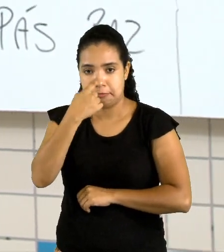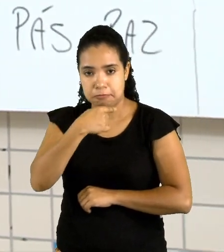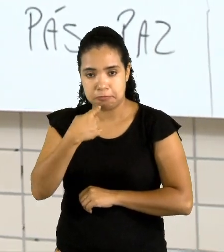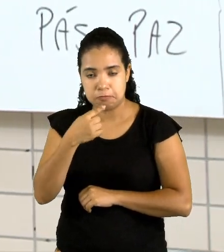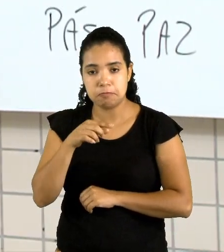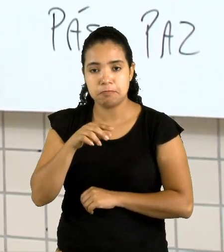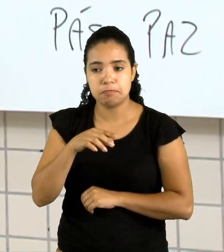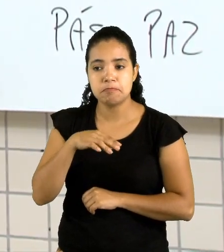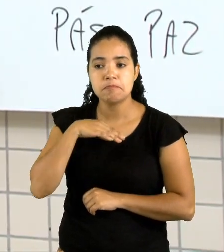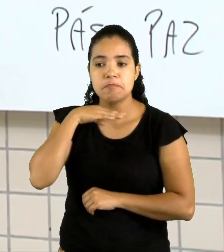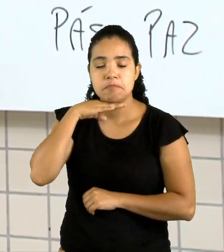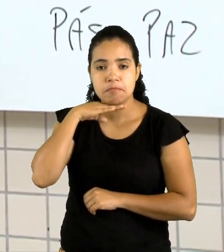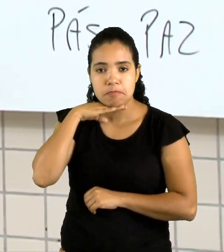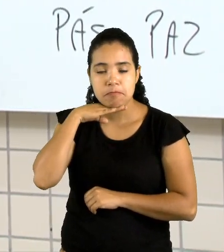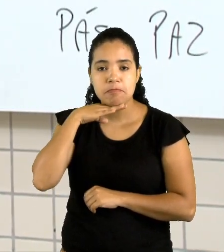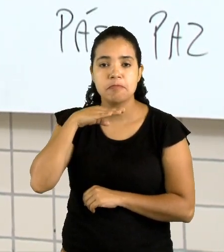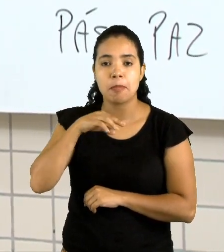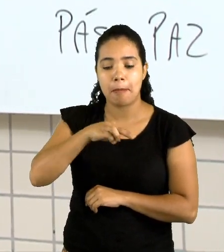mes,